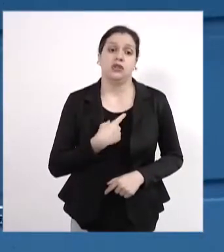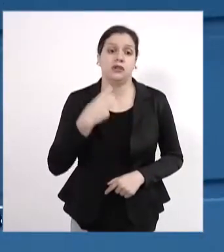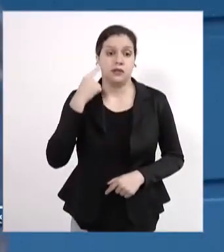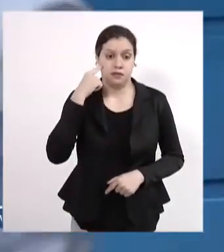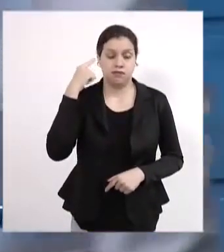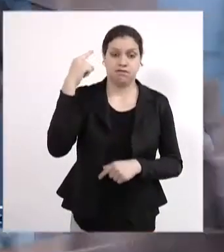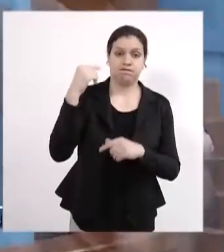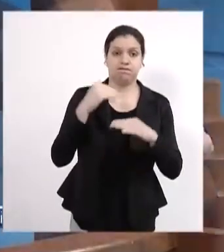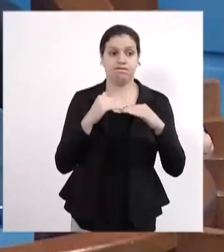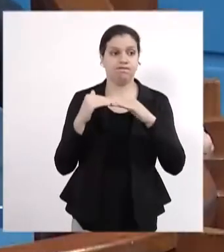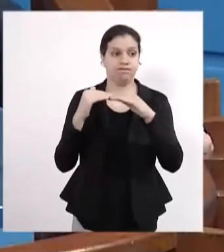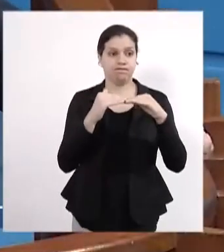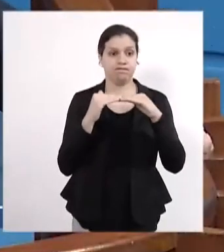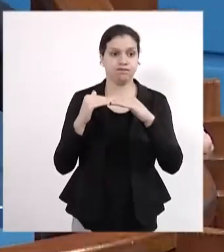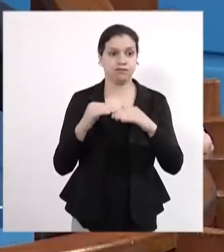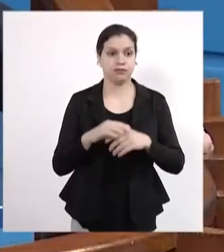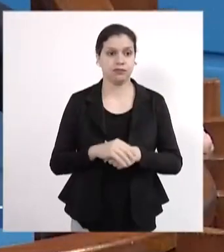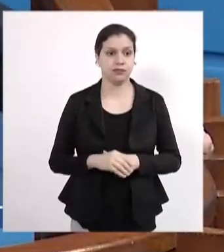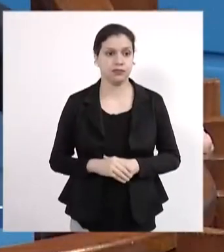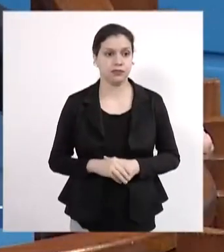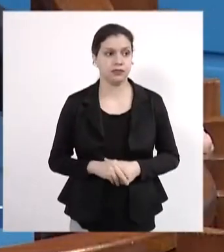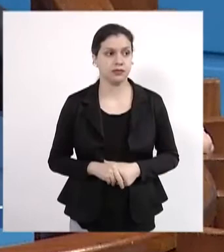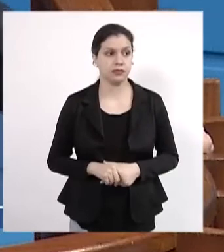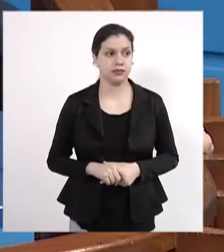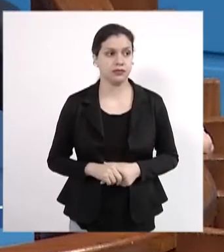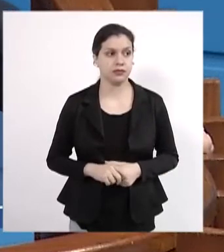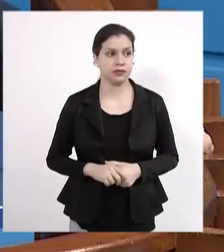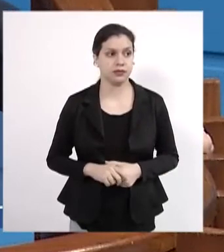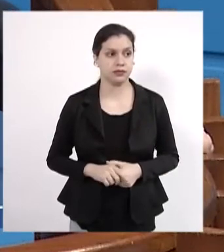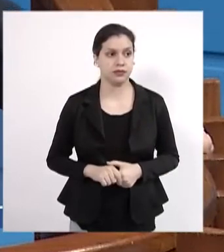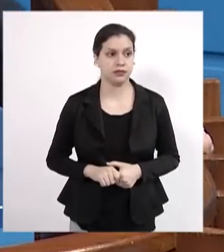comum. Nobre deputado Pedro Kemp, acabou o seu tempo.